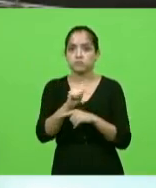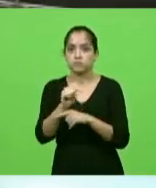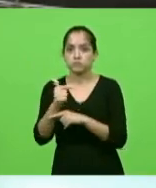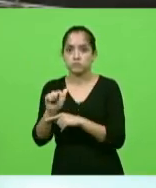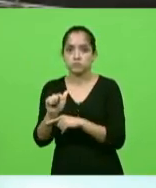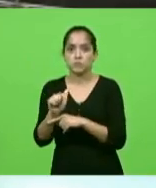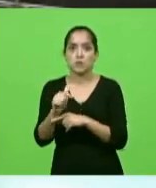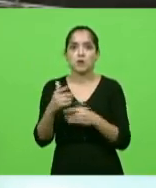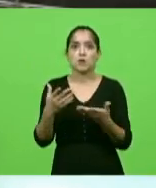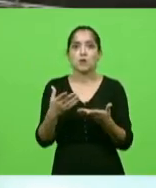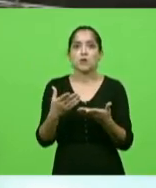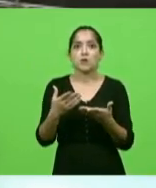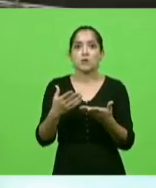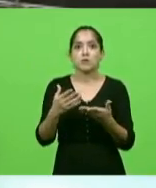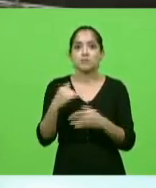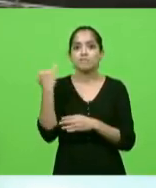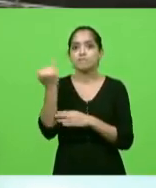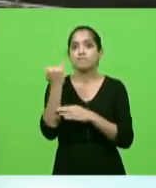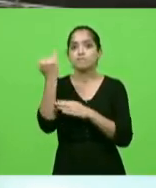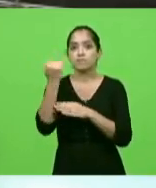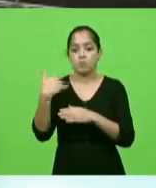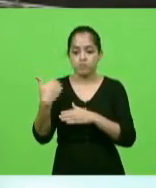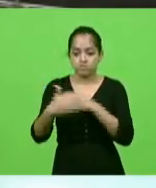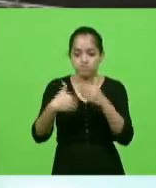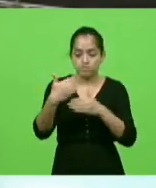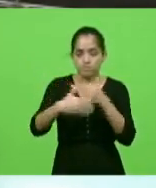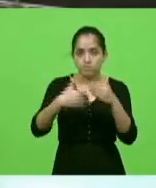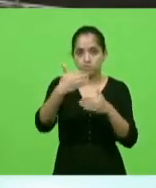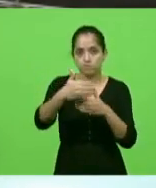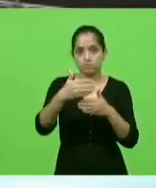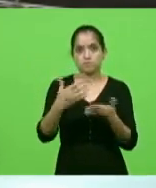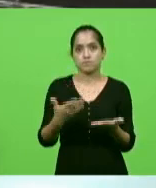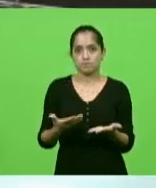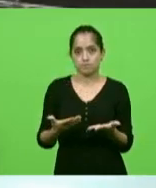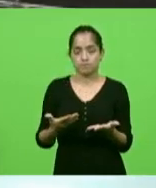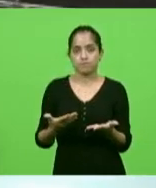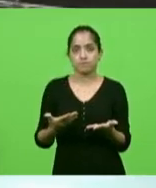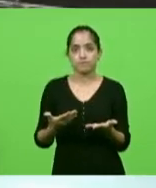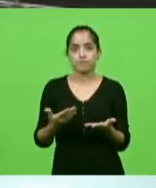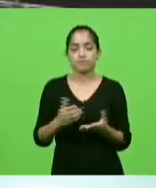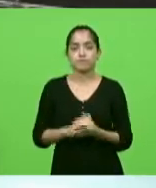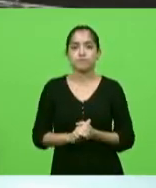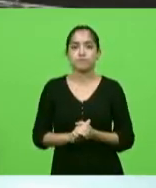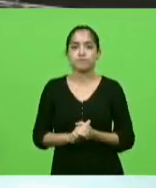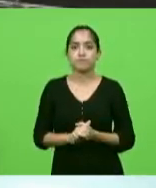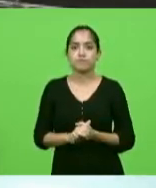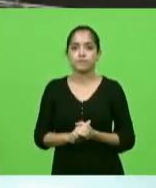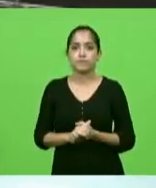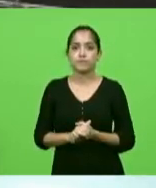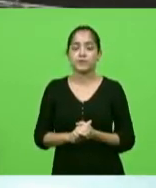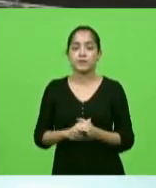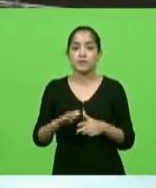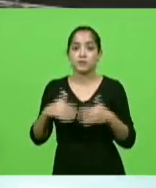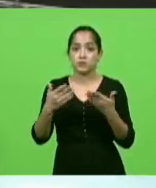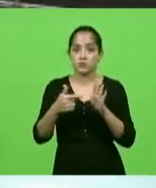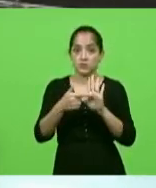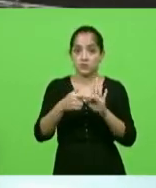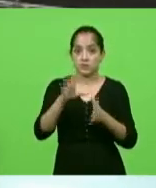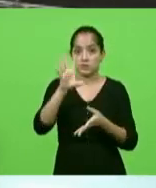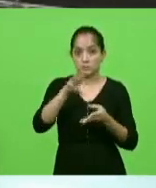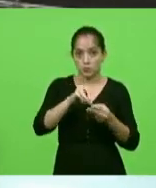justa causa elemento essencial para o devido prosseguimento do feito em diante das